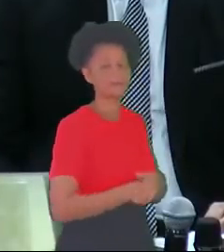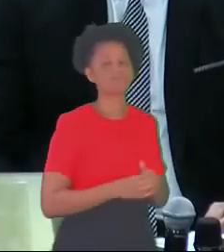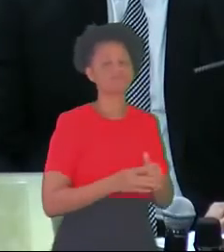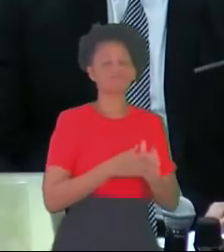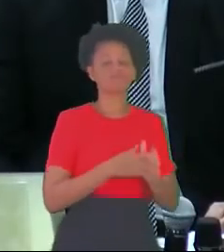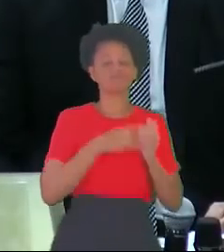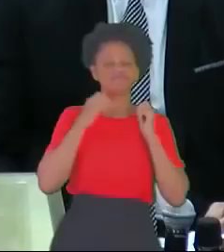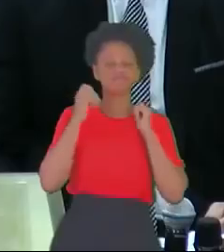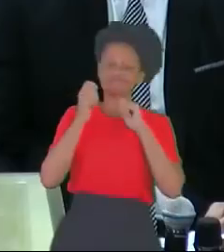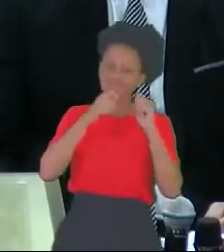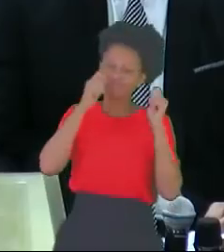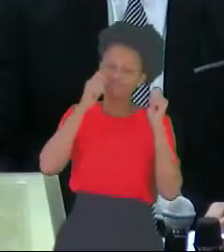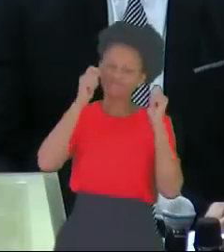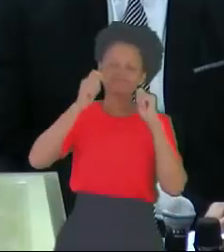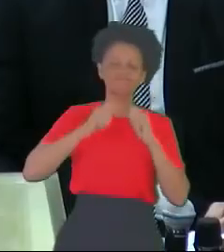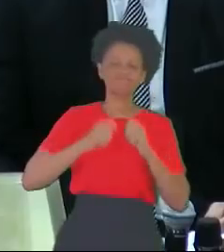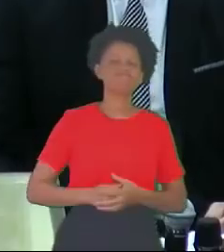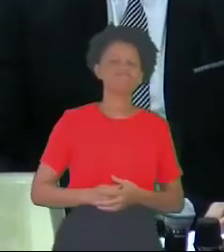Aleluia.